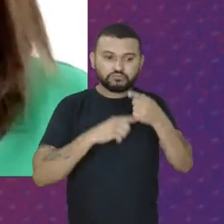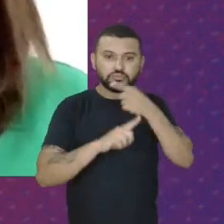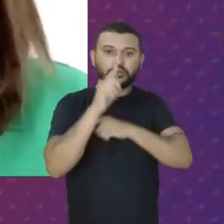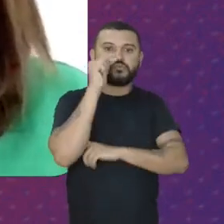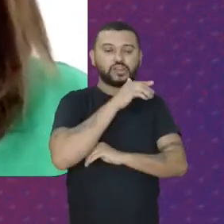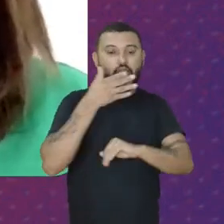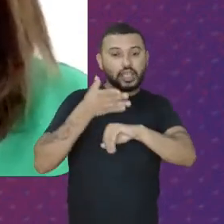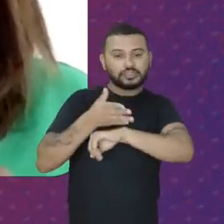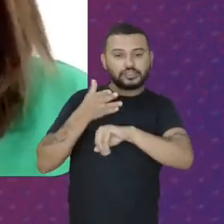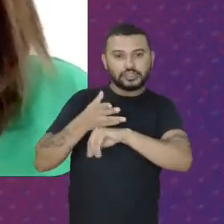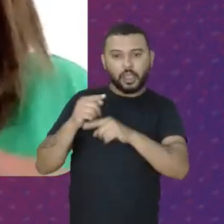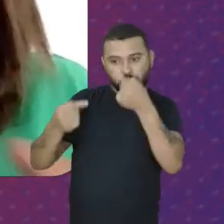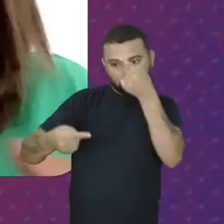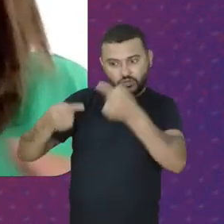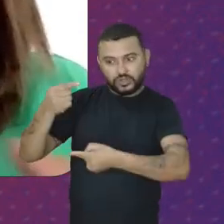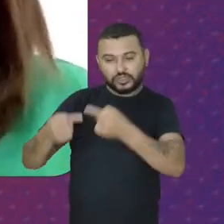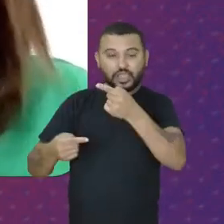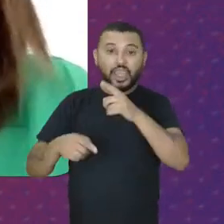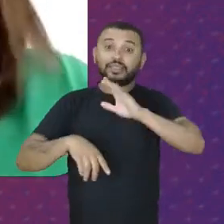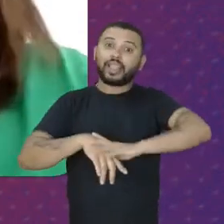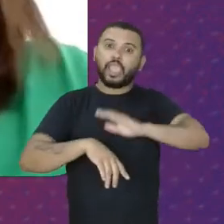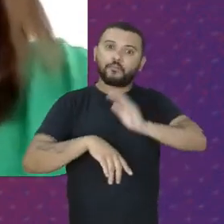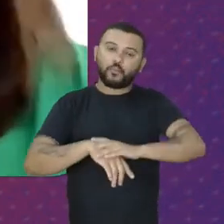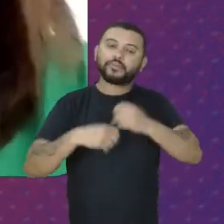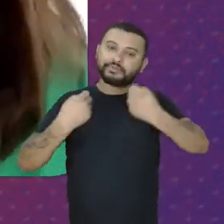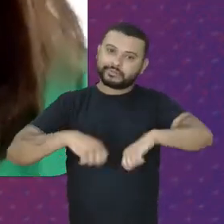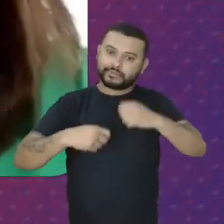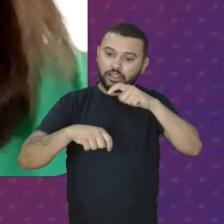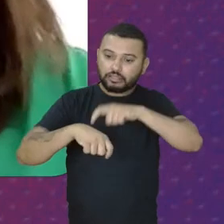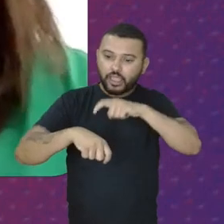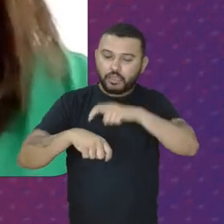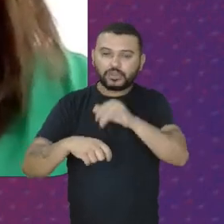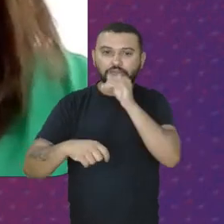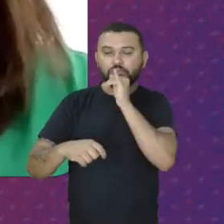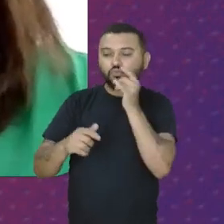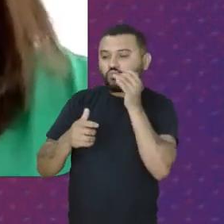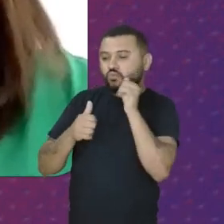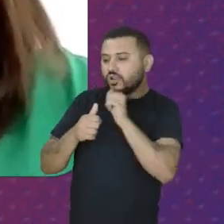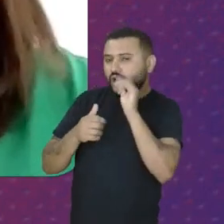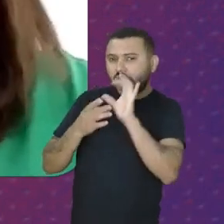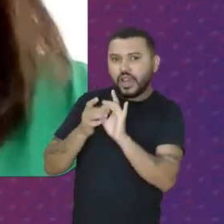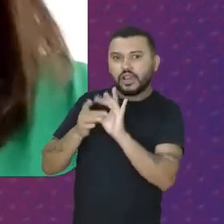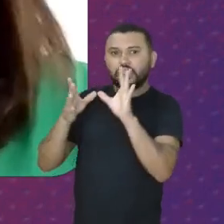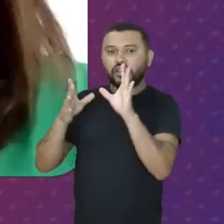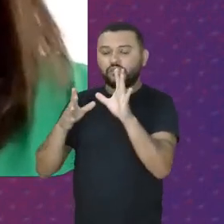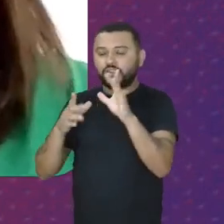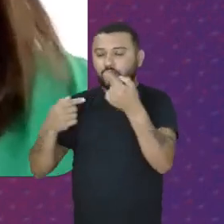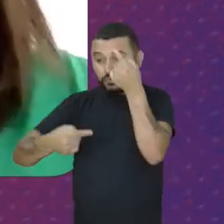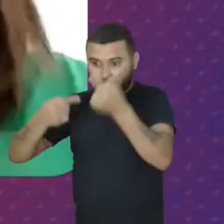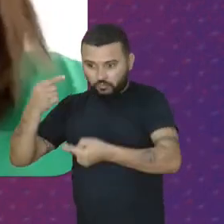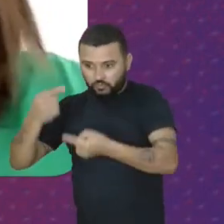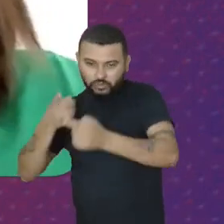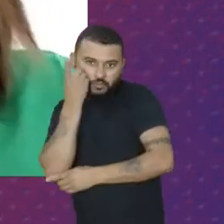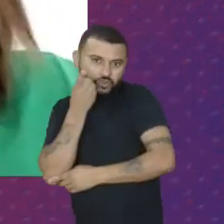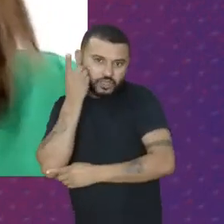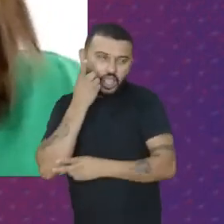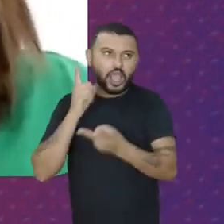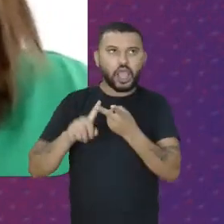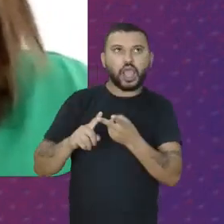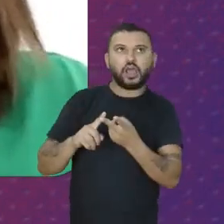das mulheres diz respeito ao seu tempo, né? Ao tempo que ela dispõe para participação, seja